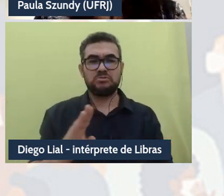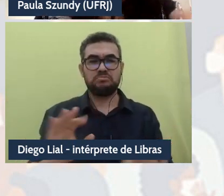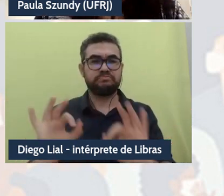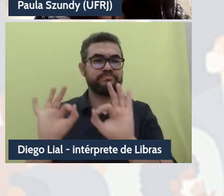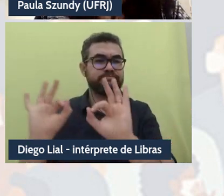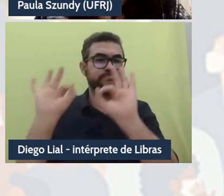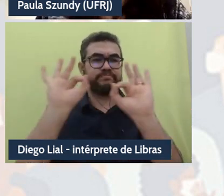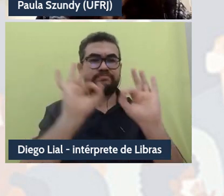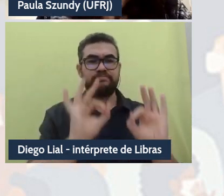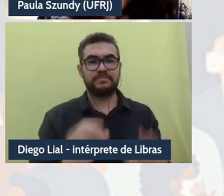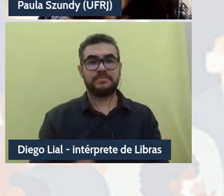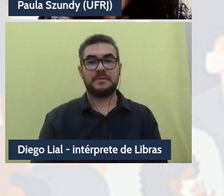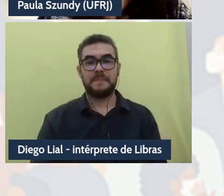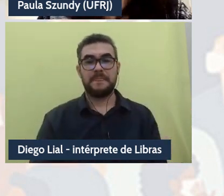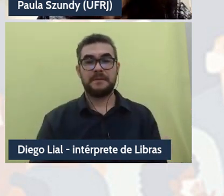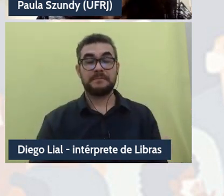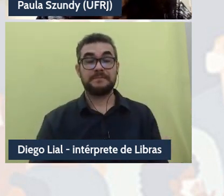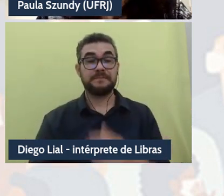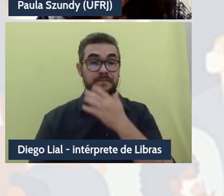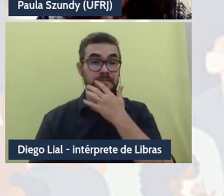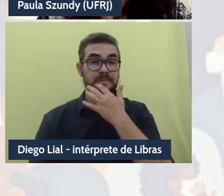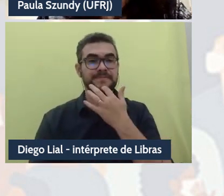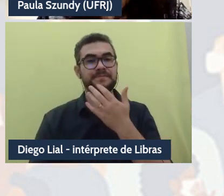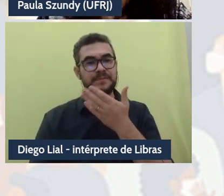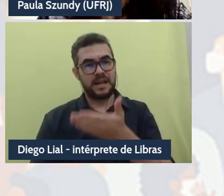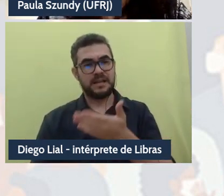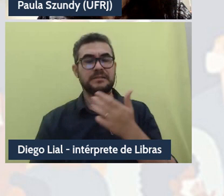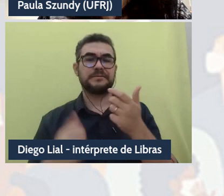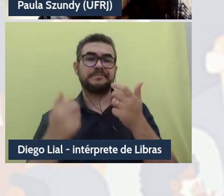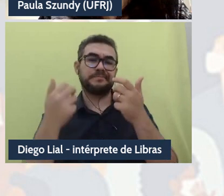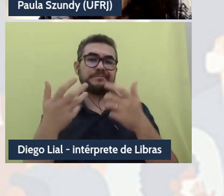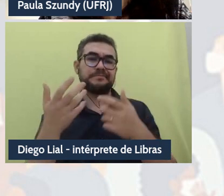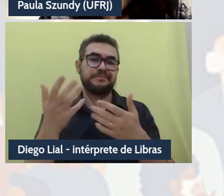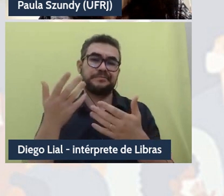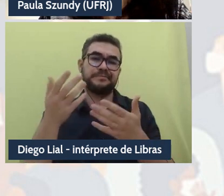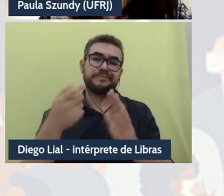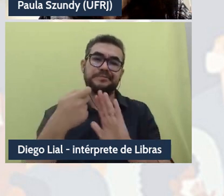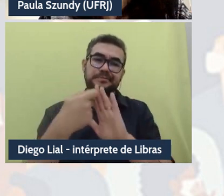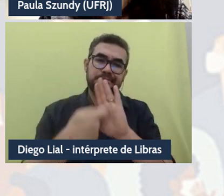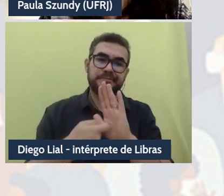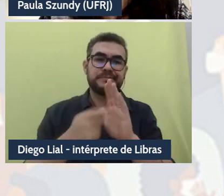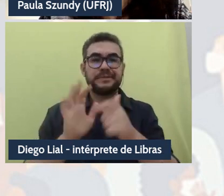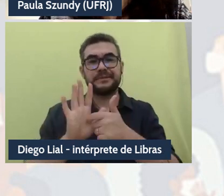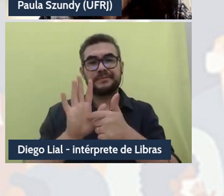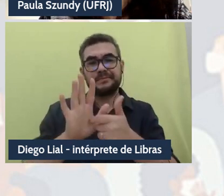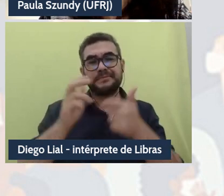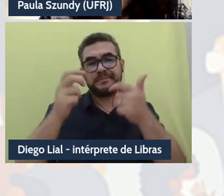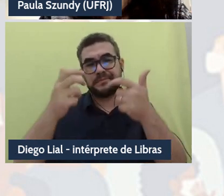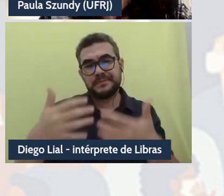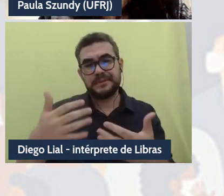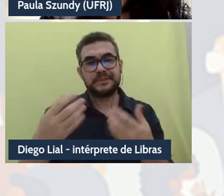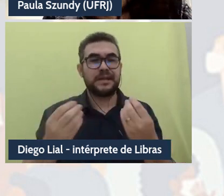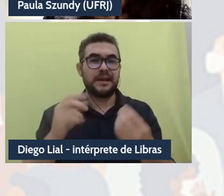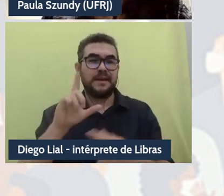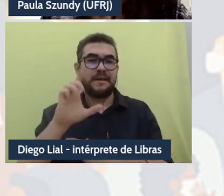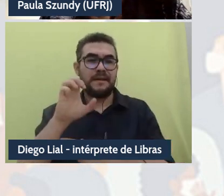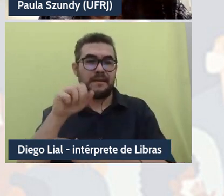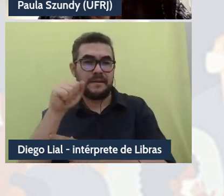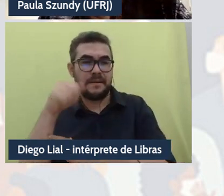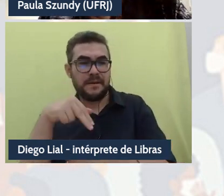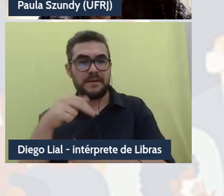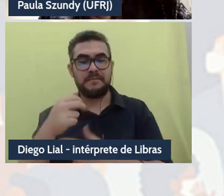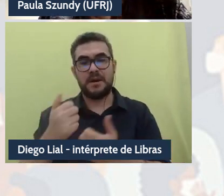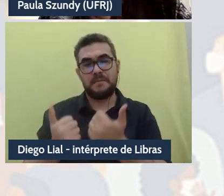fala, né, do engajamento da Fundação Lima em movimentos pela educação, enfim, né? E a